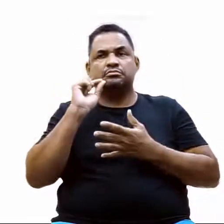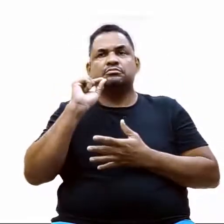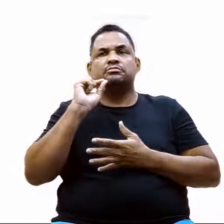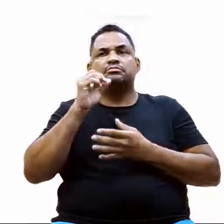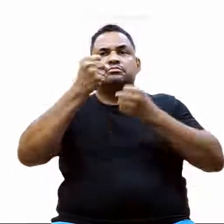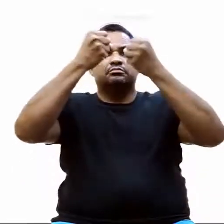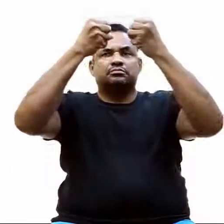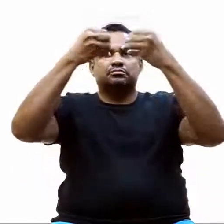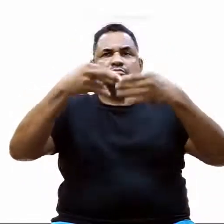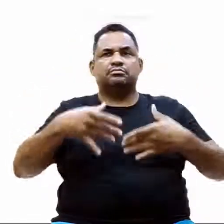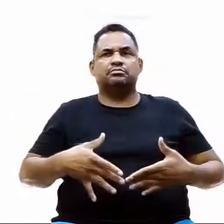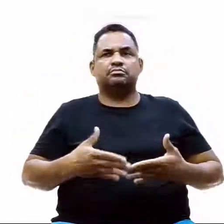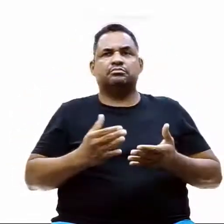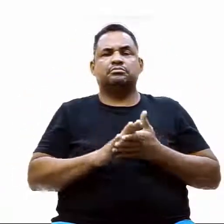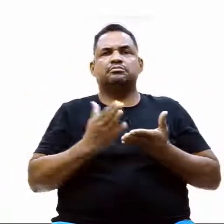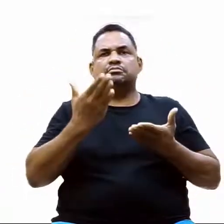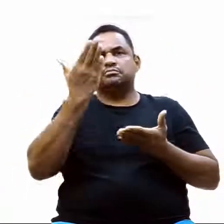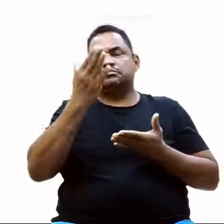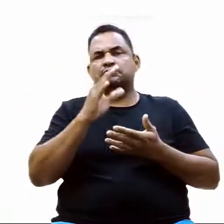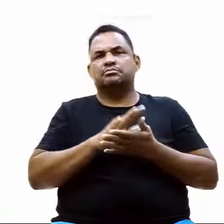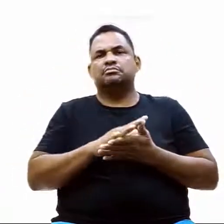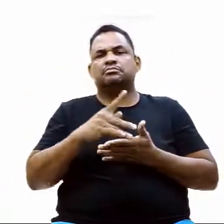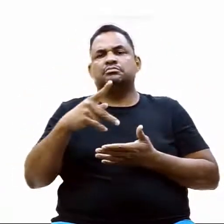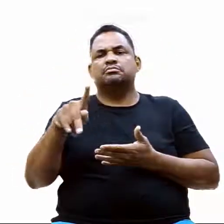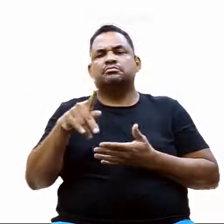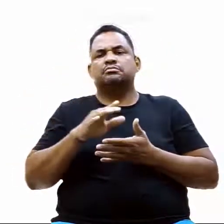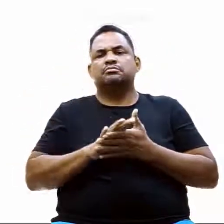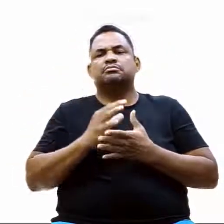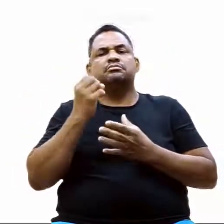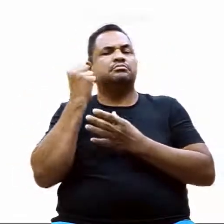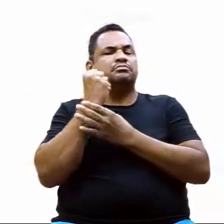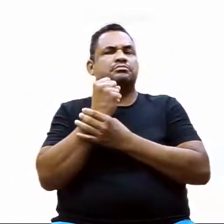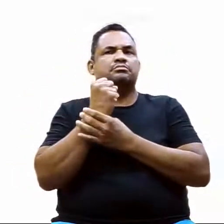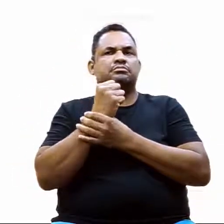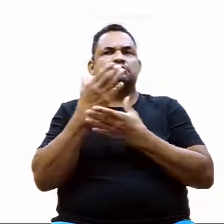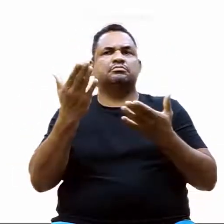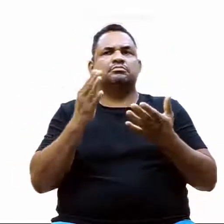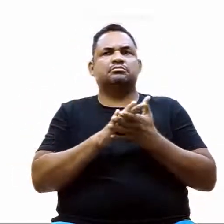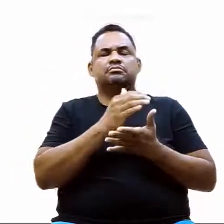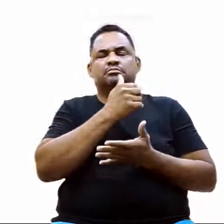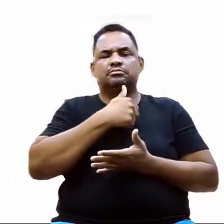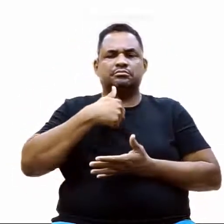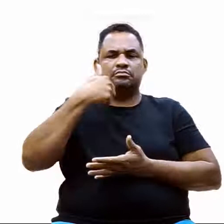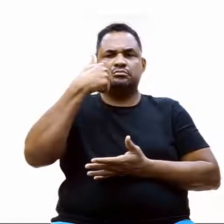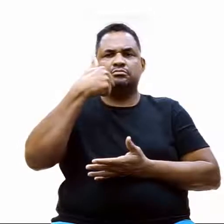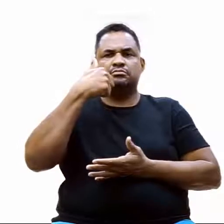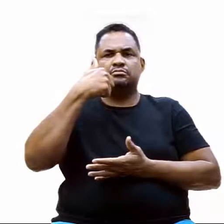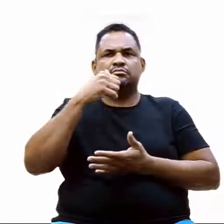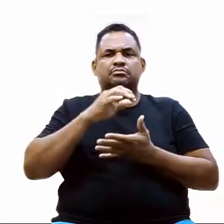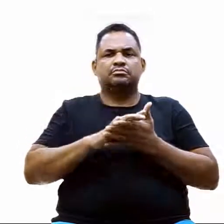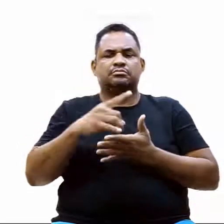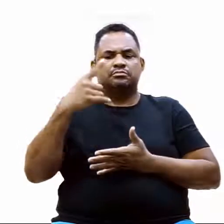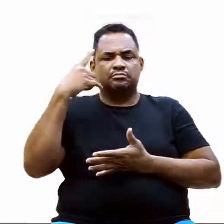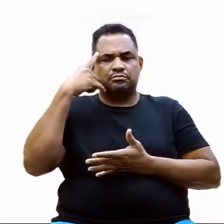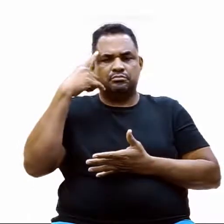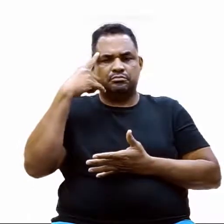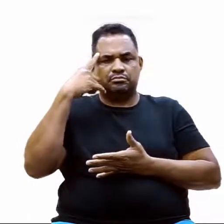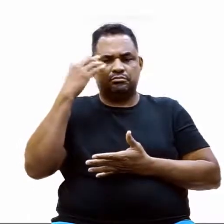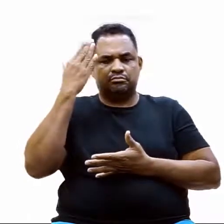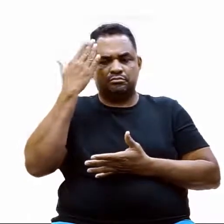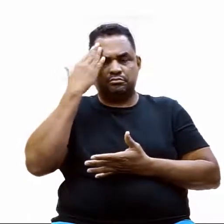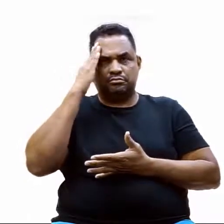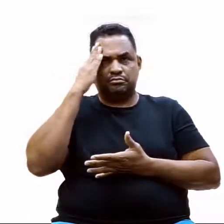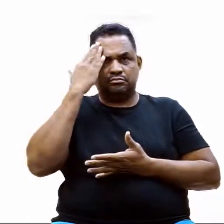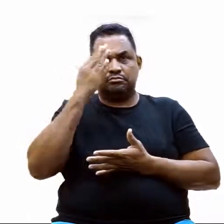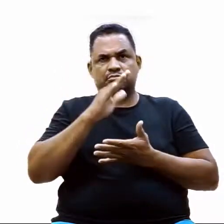estou fazendo para te assegurar um melhor raciocínio e compreensão